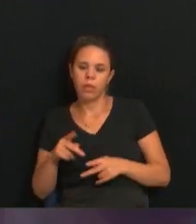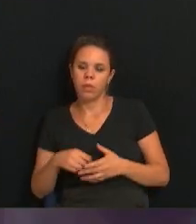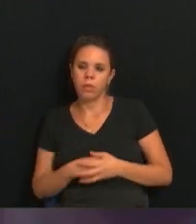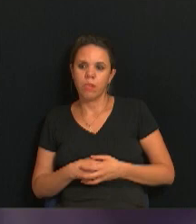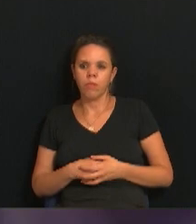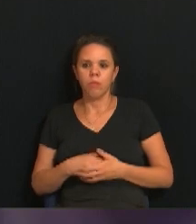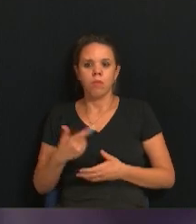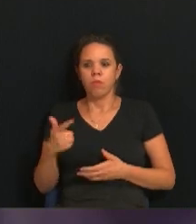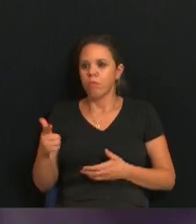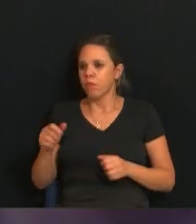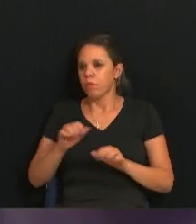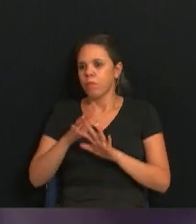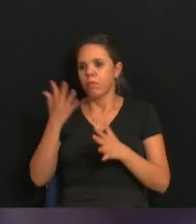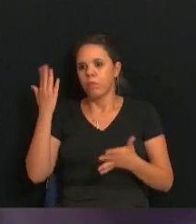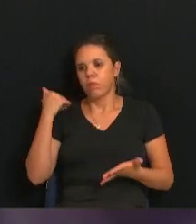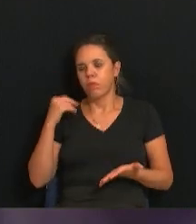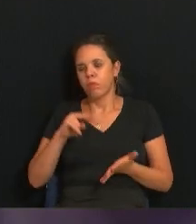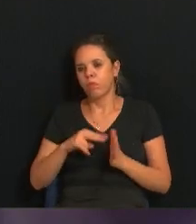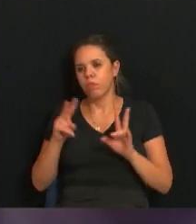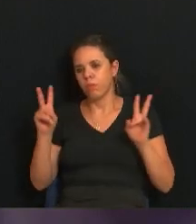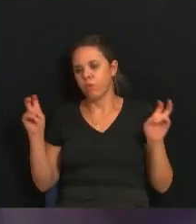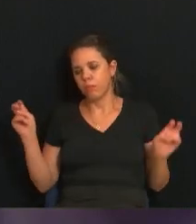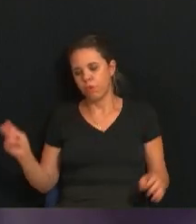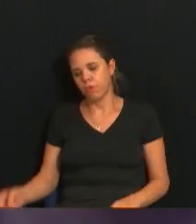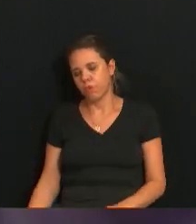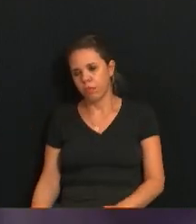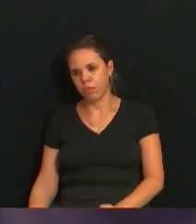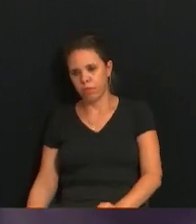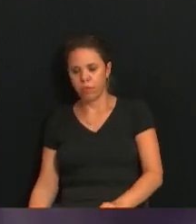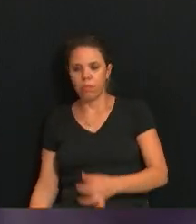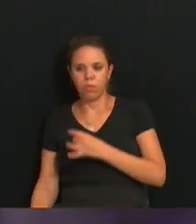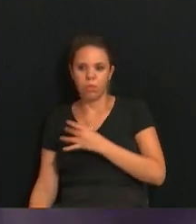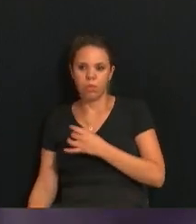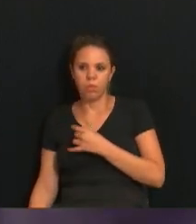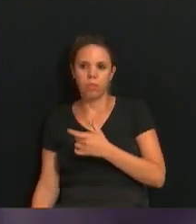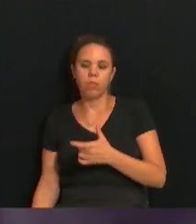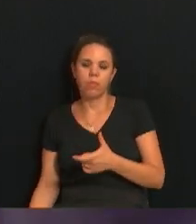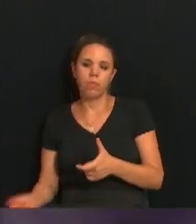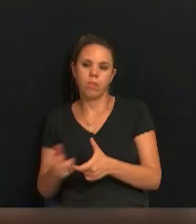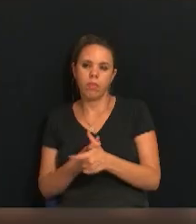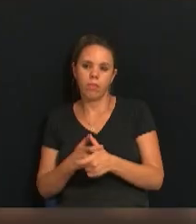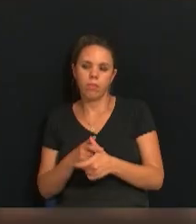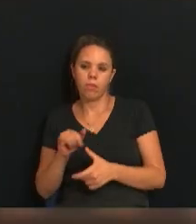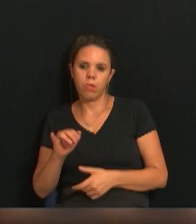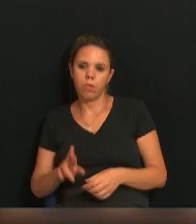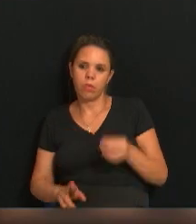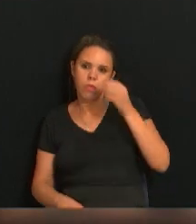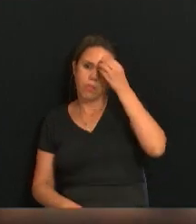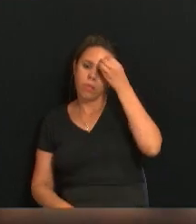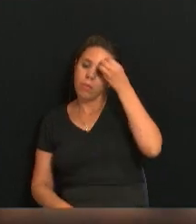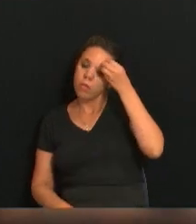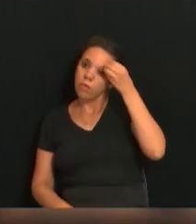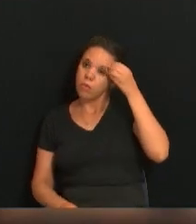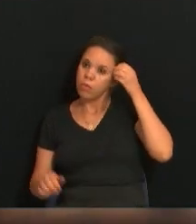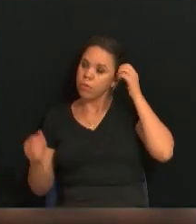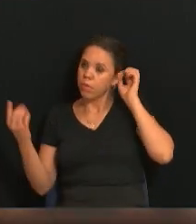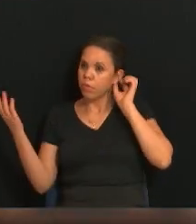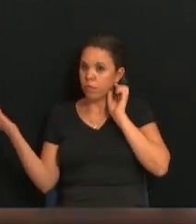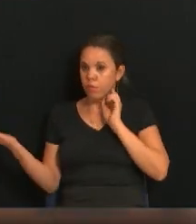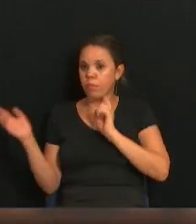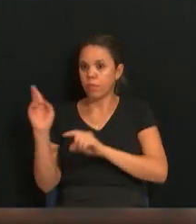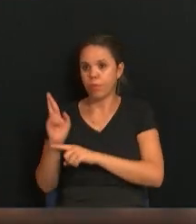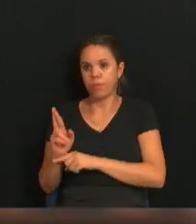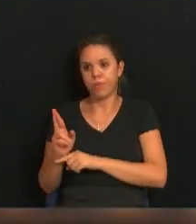têm esclarecimento sobre o assunto e têm medo de cair na malha fina da Receita Federal. Já Maria Angélica, representante do